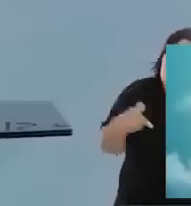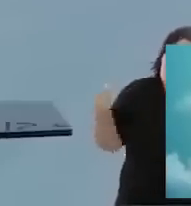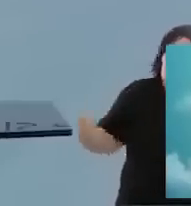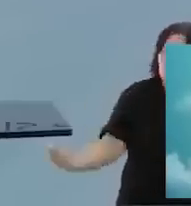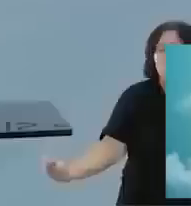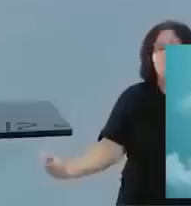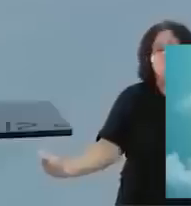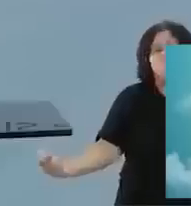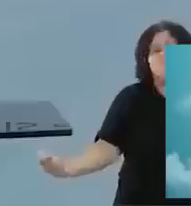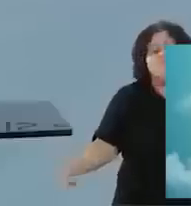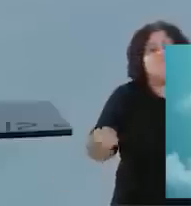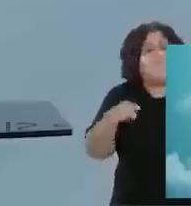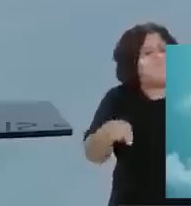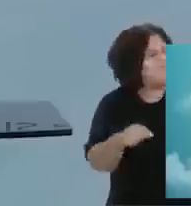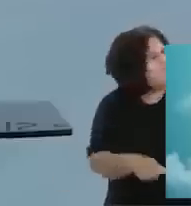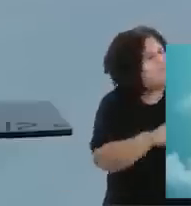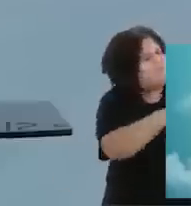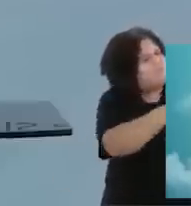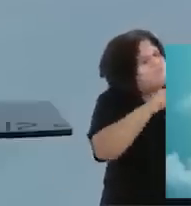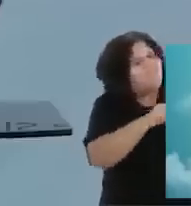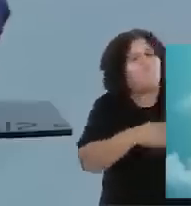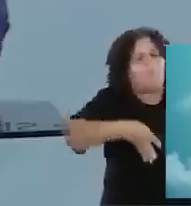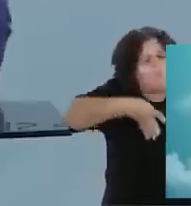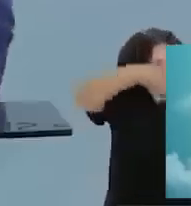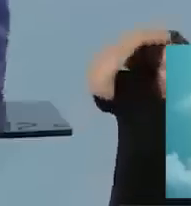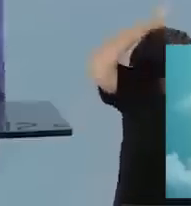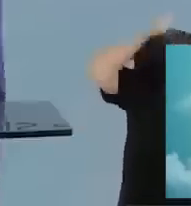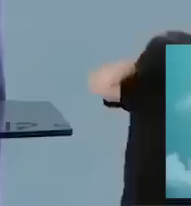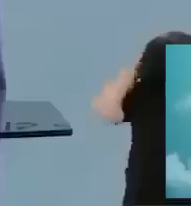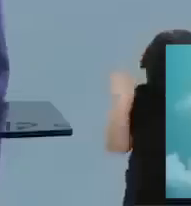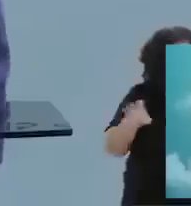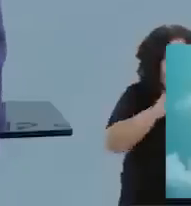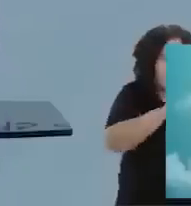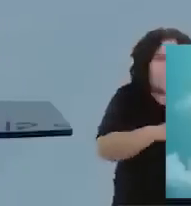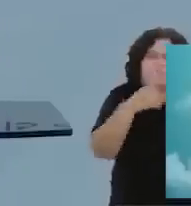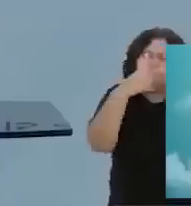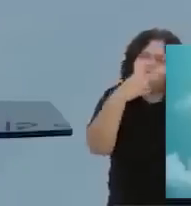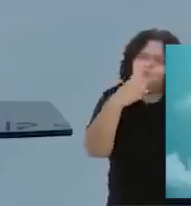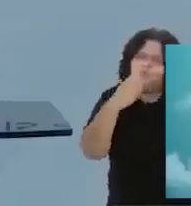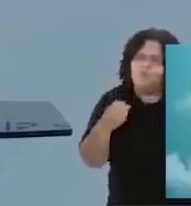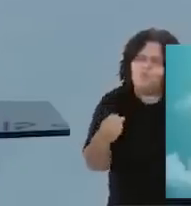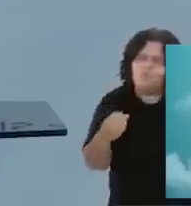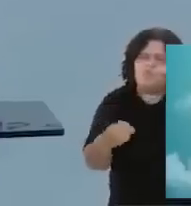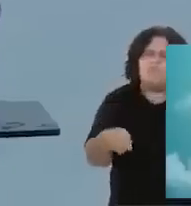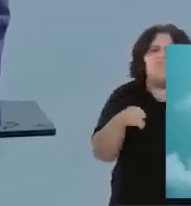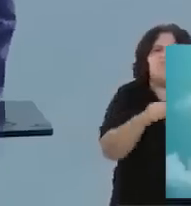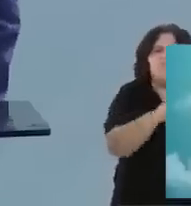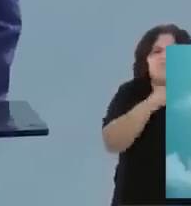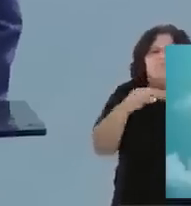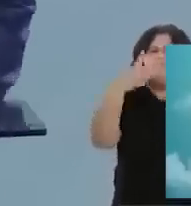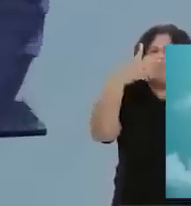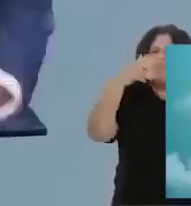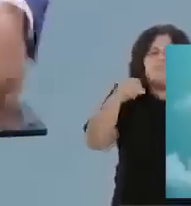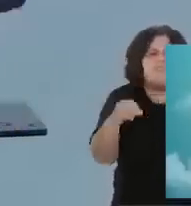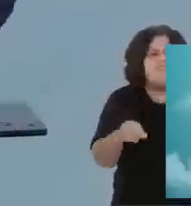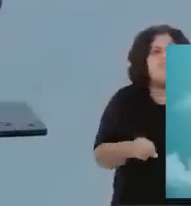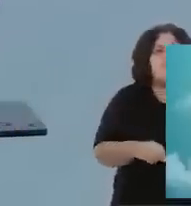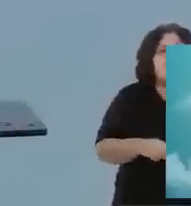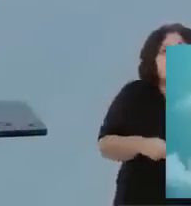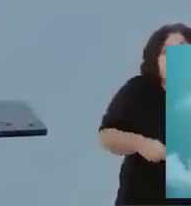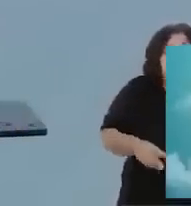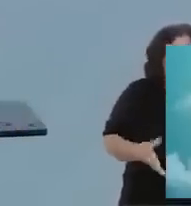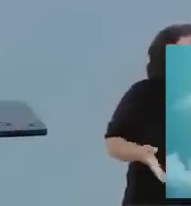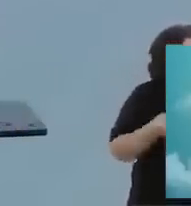lugar, vamos ver uma outra expressão que está lá em Romanos 12, 10 ainda. Na parte B do versículo diz